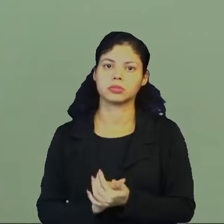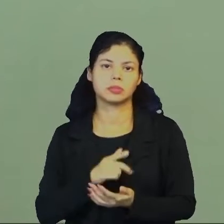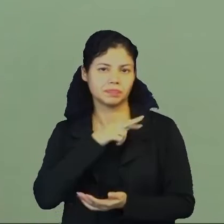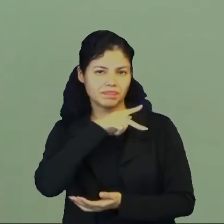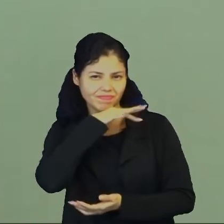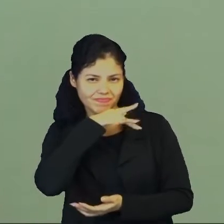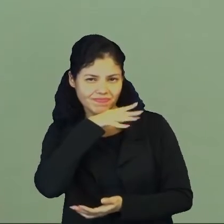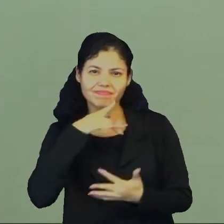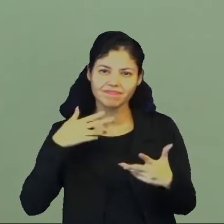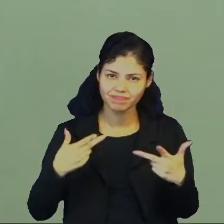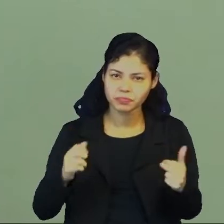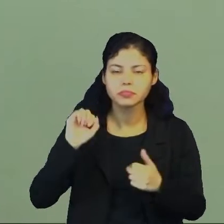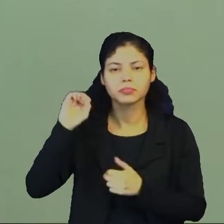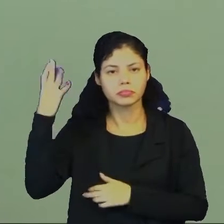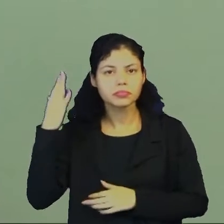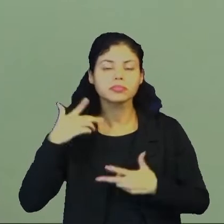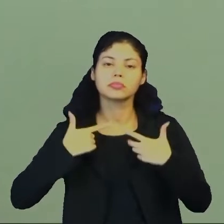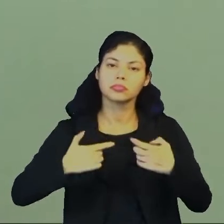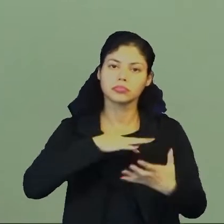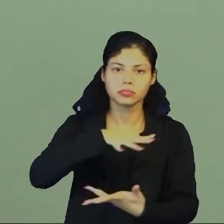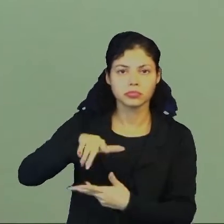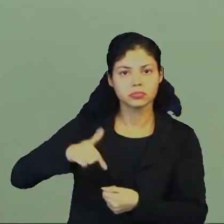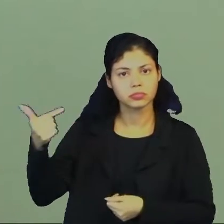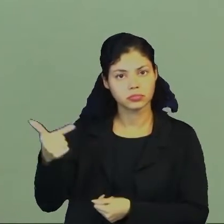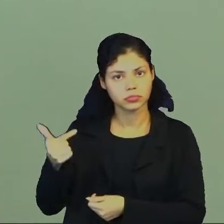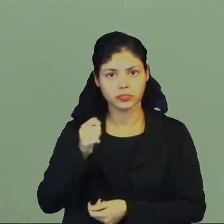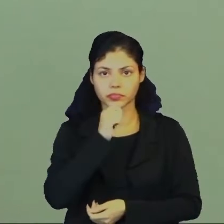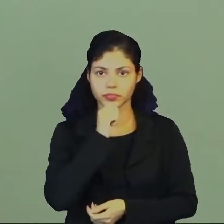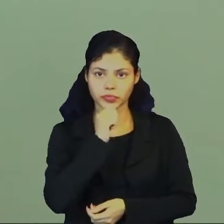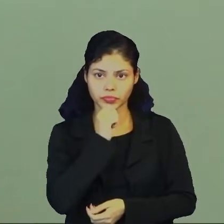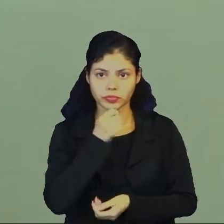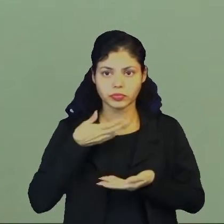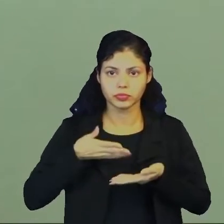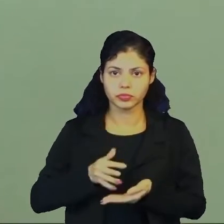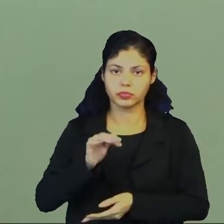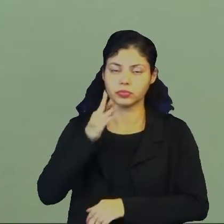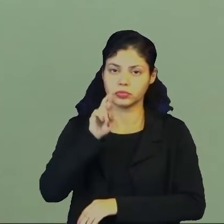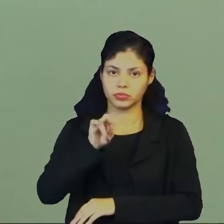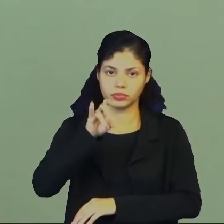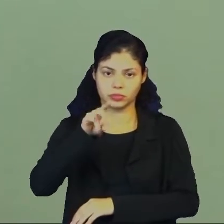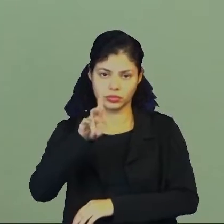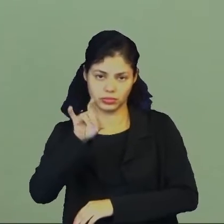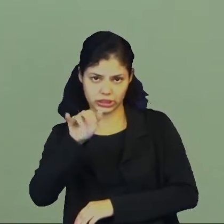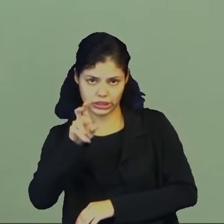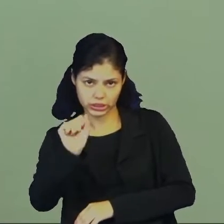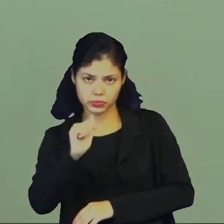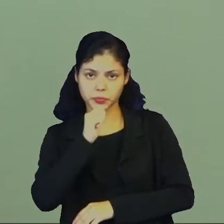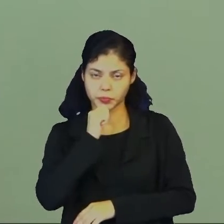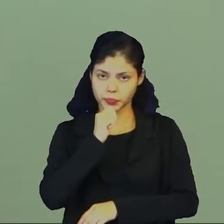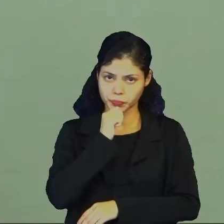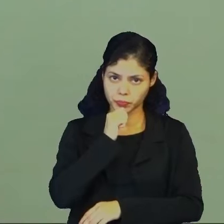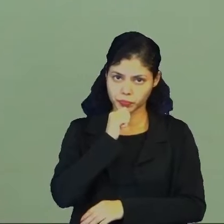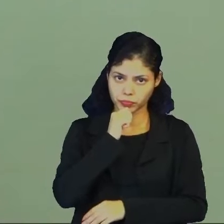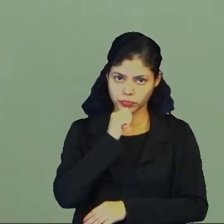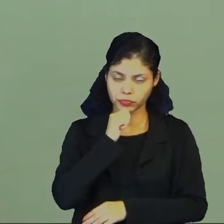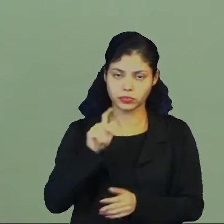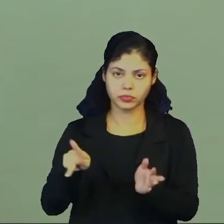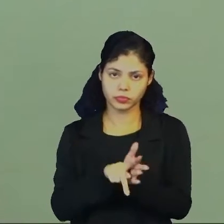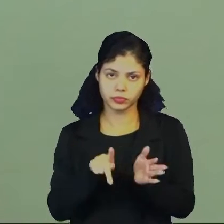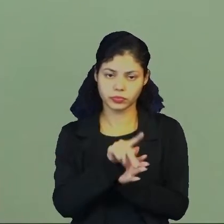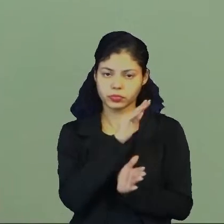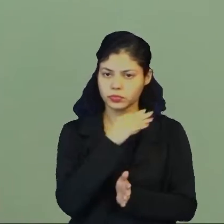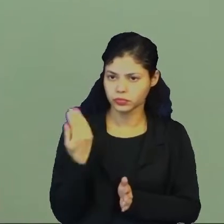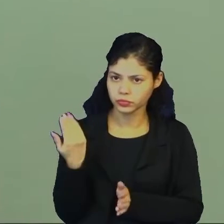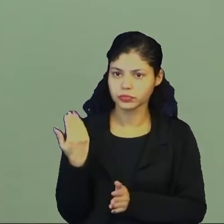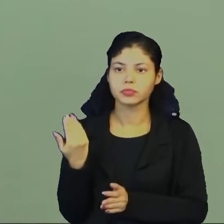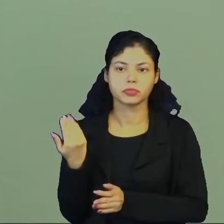Segunda Guerra Mundial. A gente tem aí, os horrores do nazismo, os campos de concentração, a